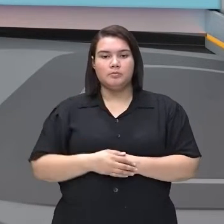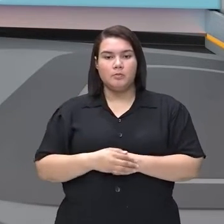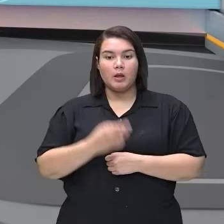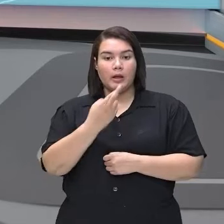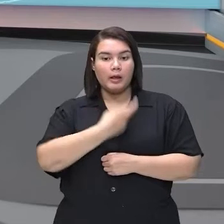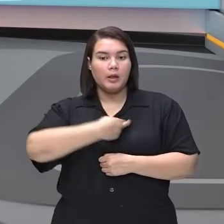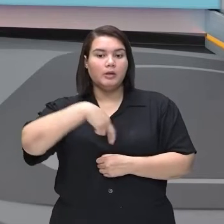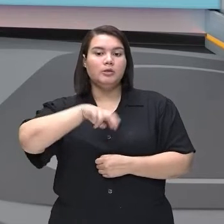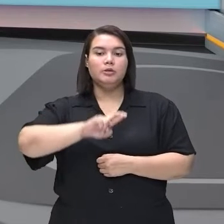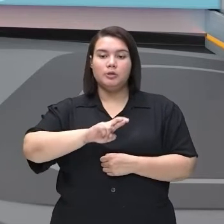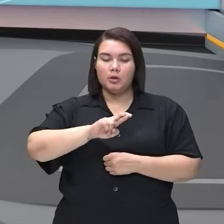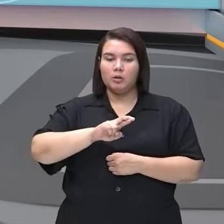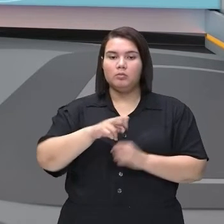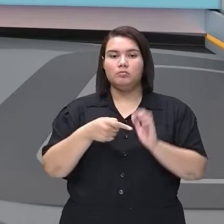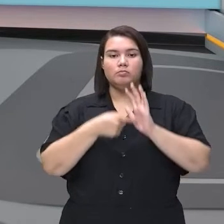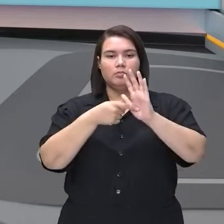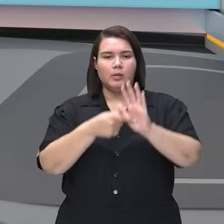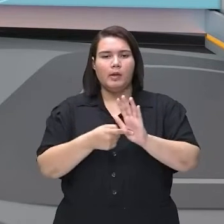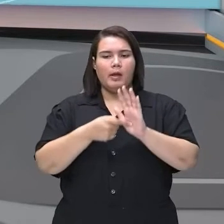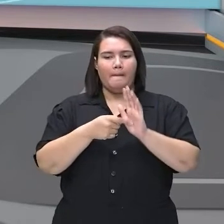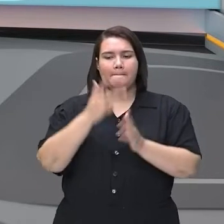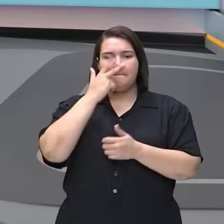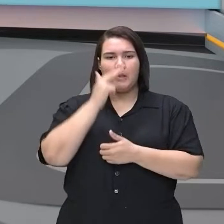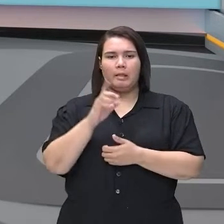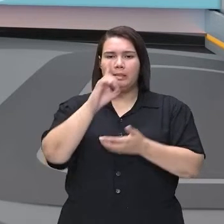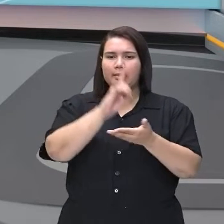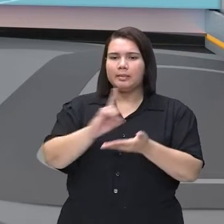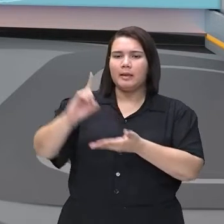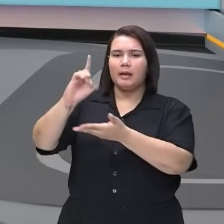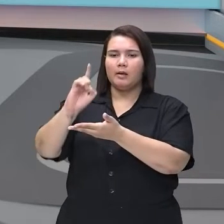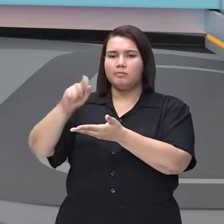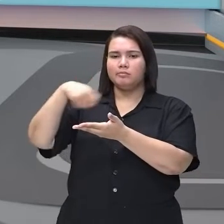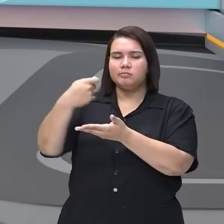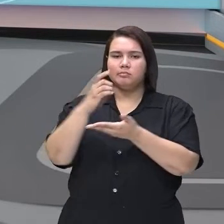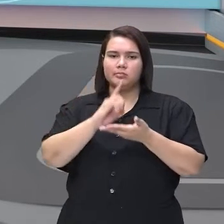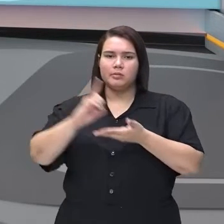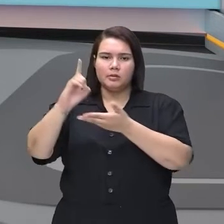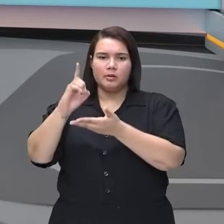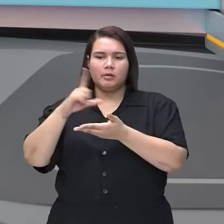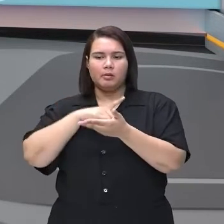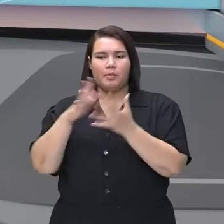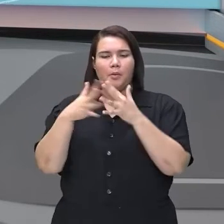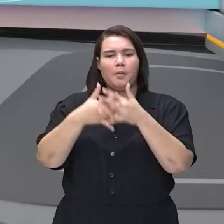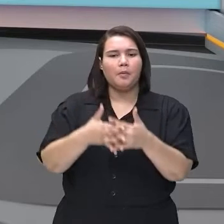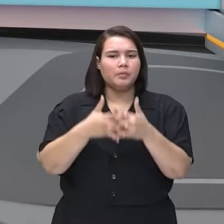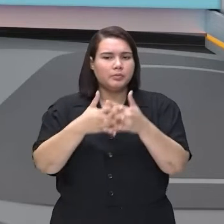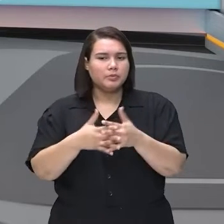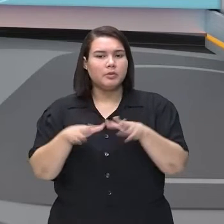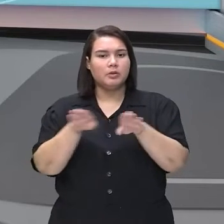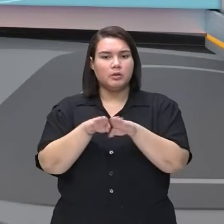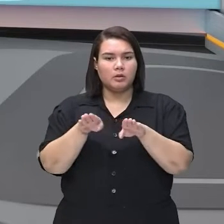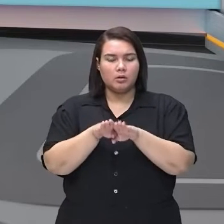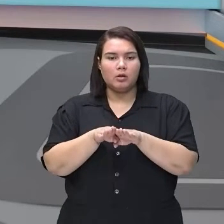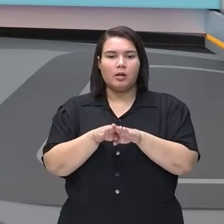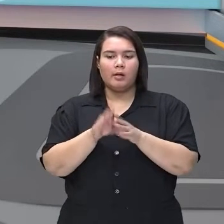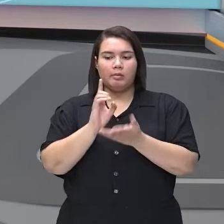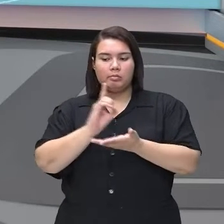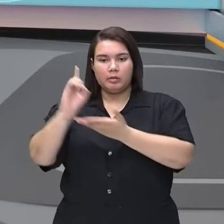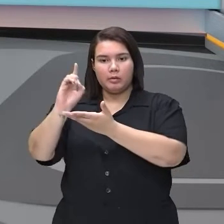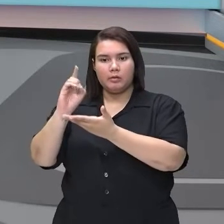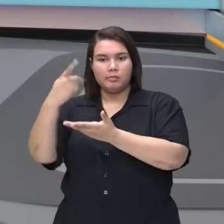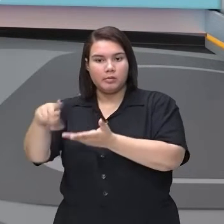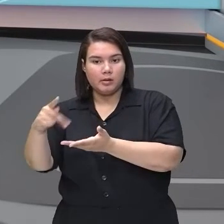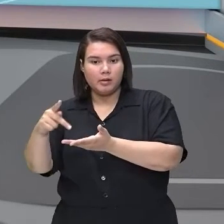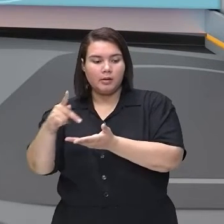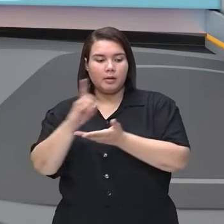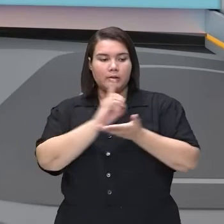religião, a presença dos deuses gregos, que ora vão se confundir também com os deuses romanos. A